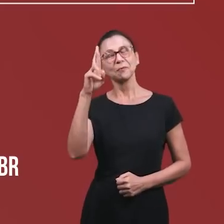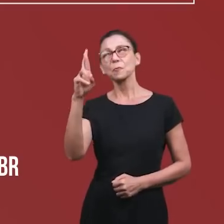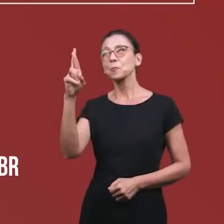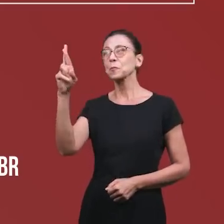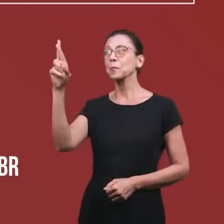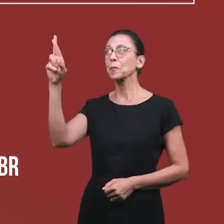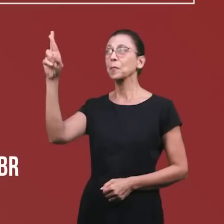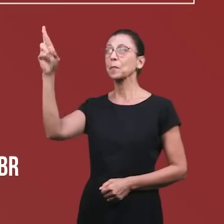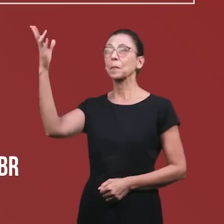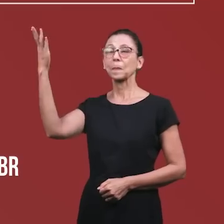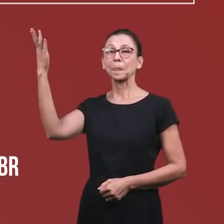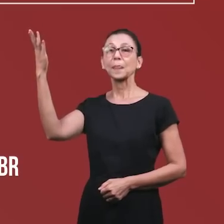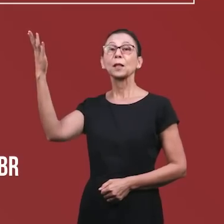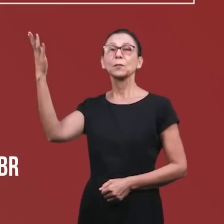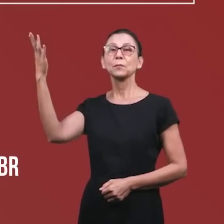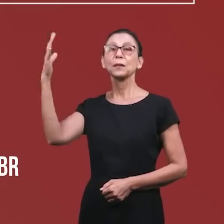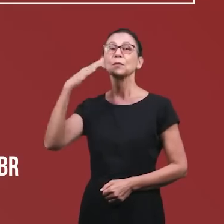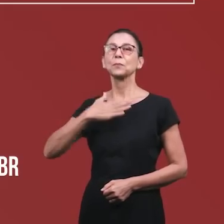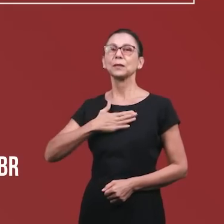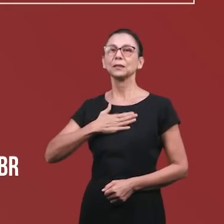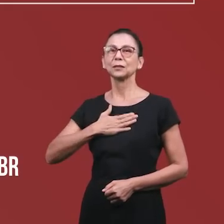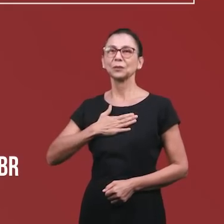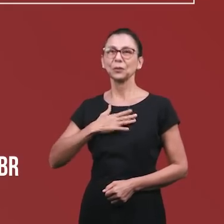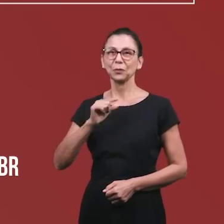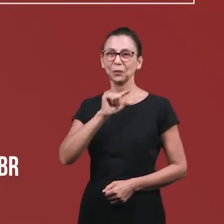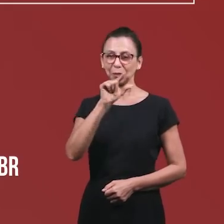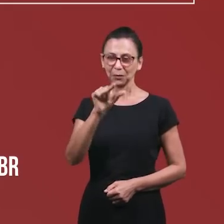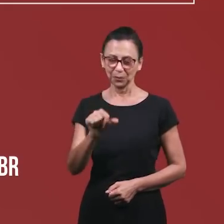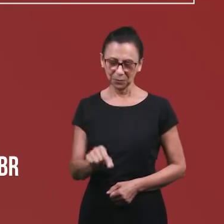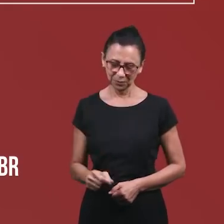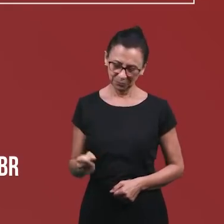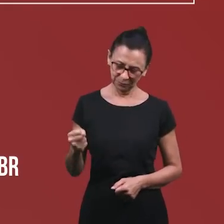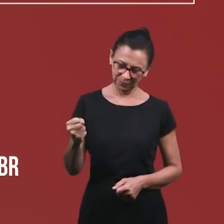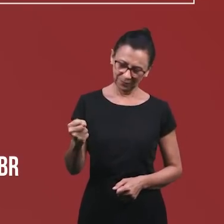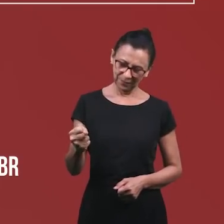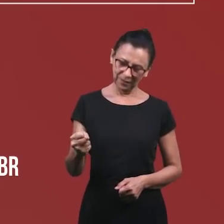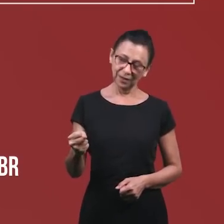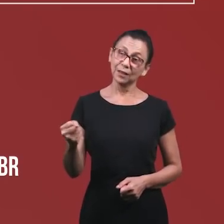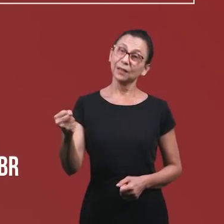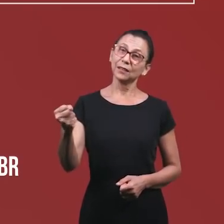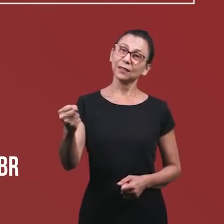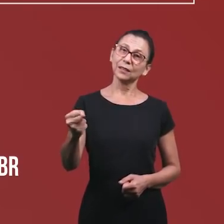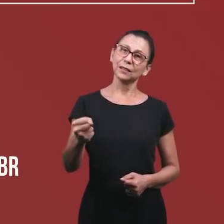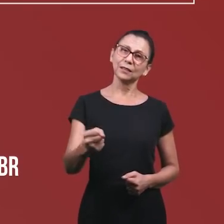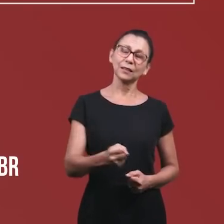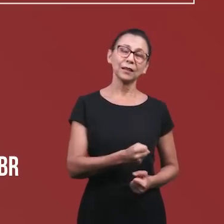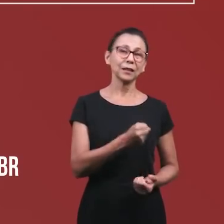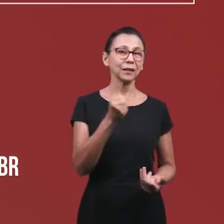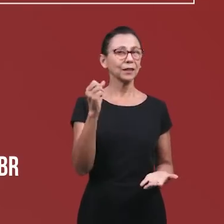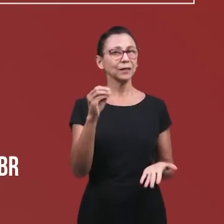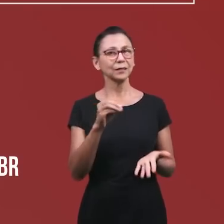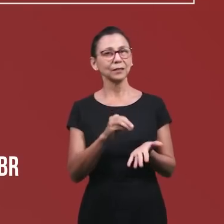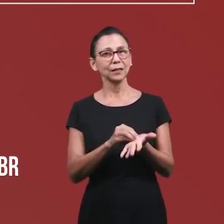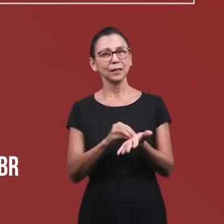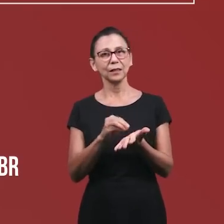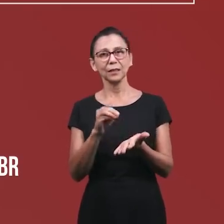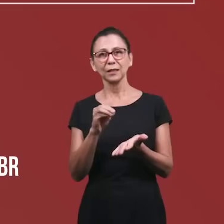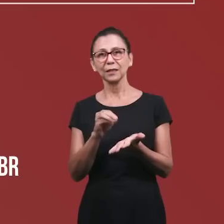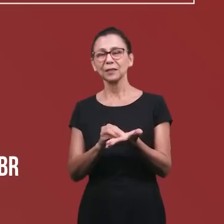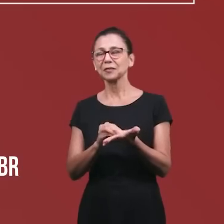O Senhor é o meu pastor e